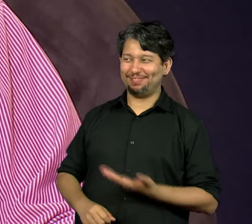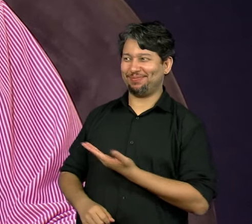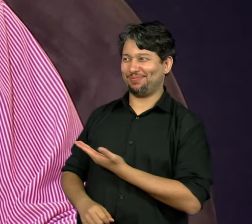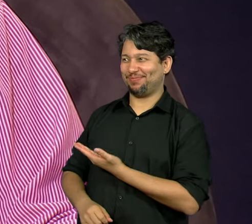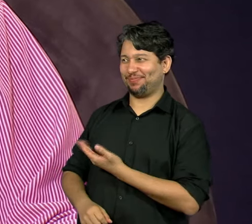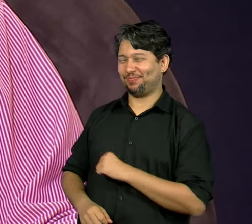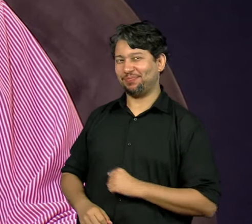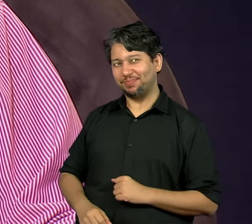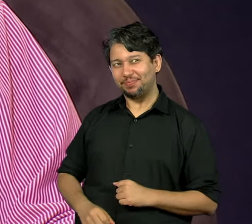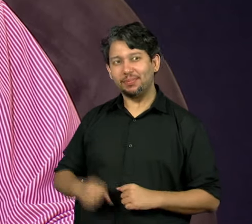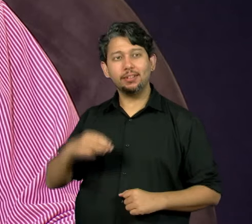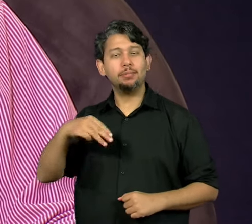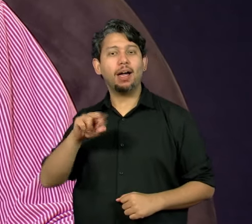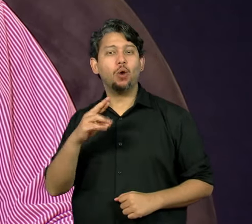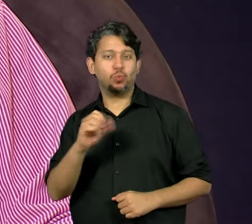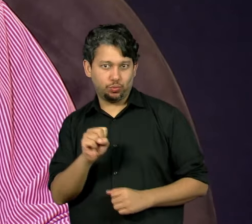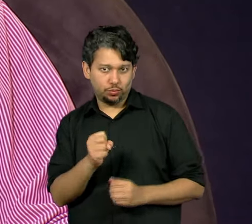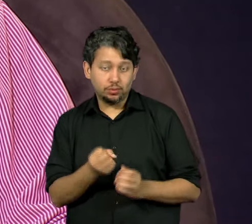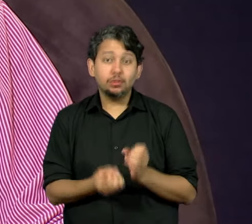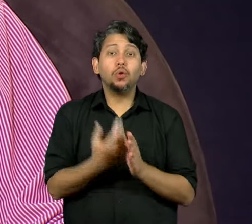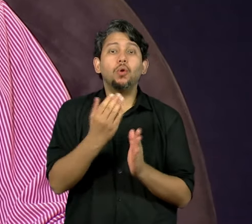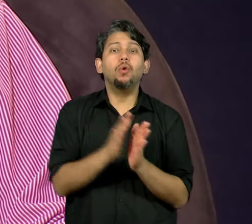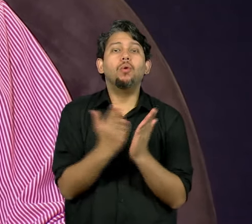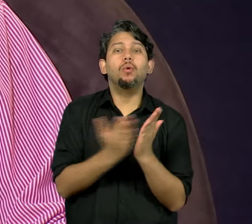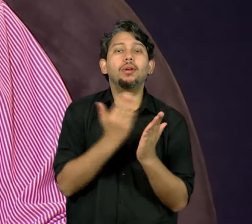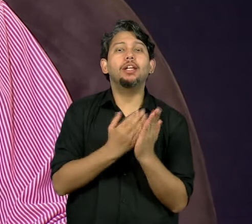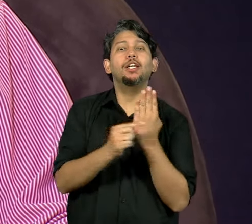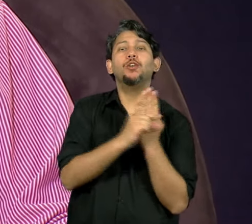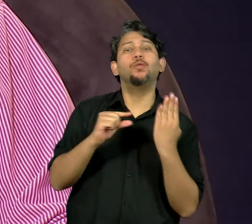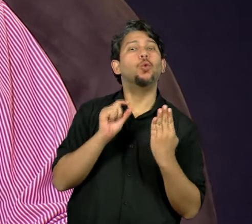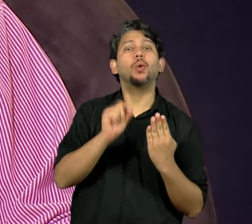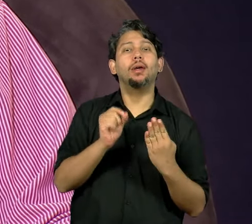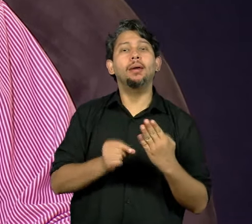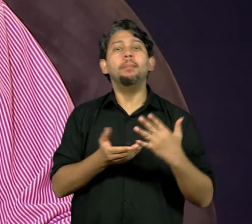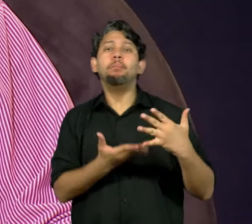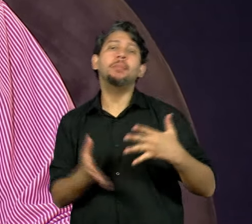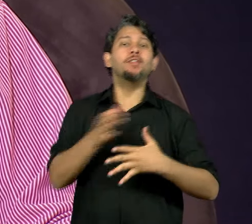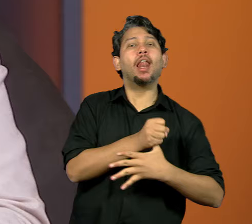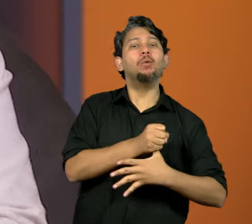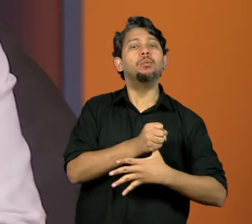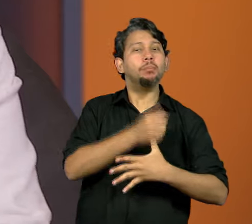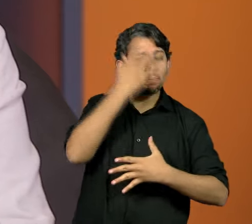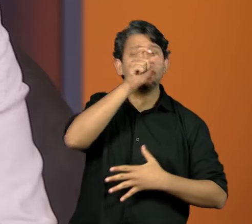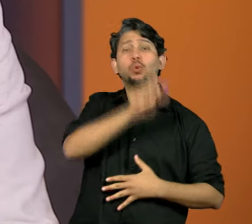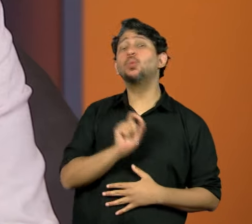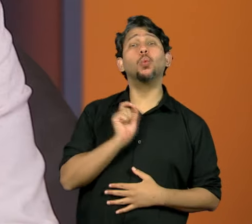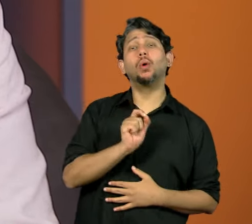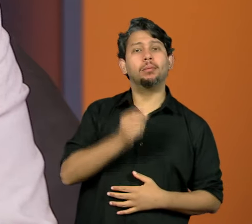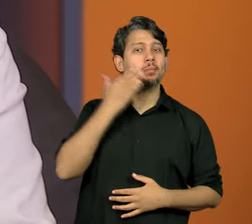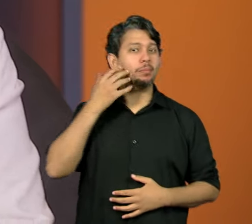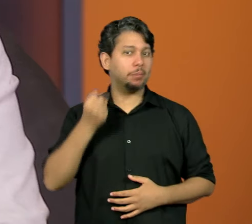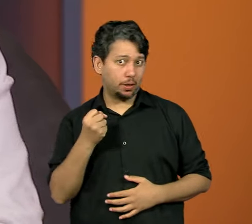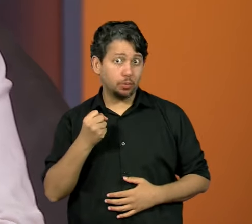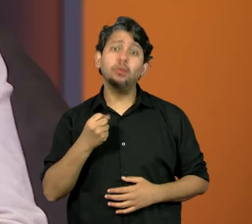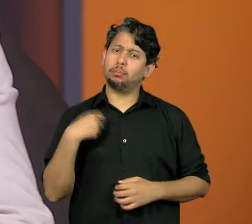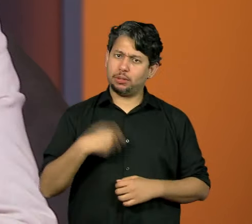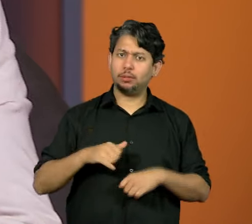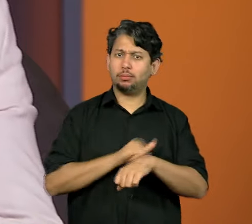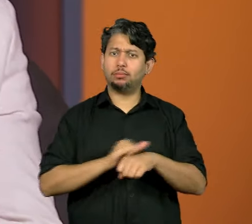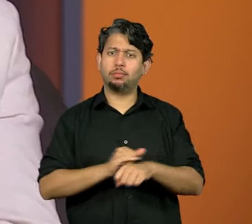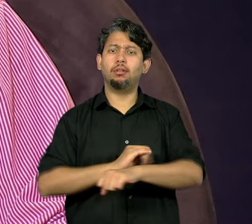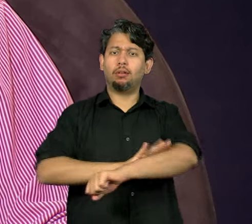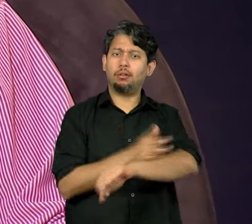que é autor do livro O Privilégio é Branco, da negação do racismo às práticas antirracistas. Muito obrigado